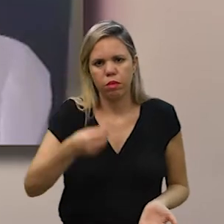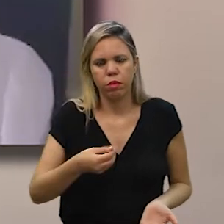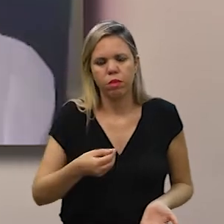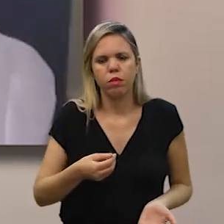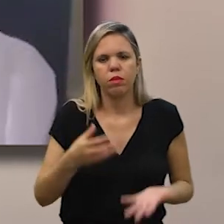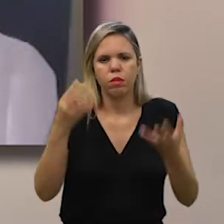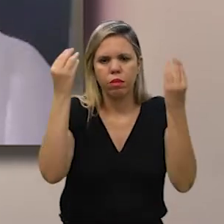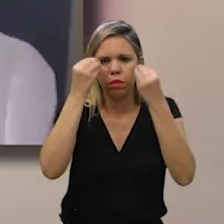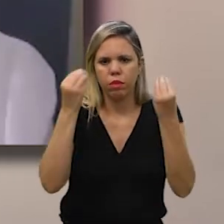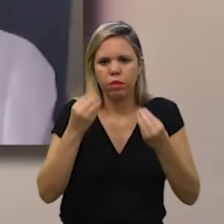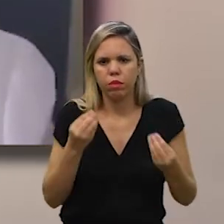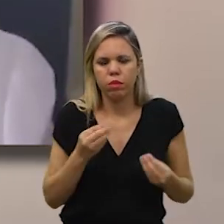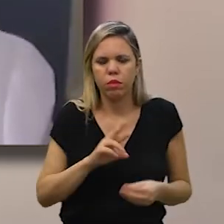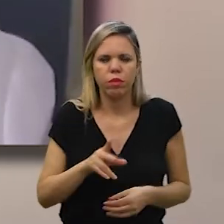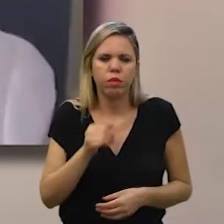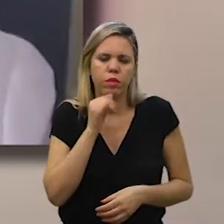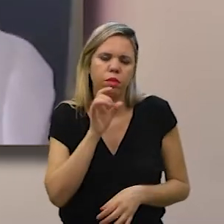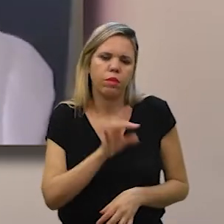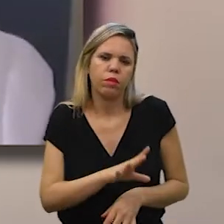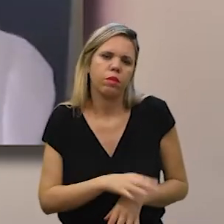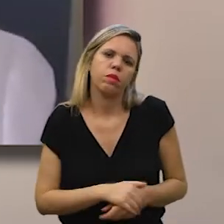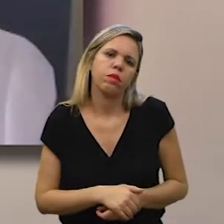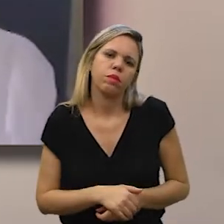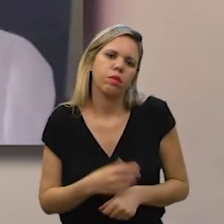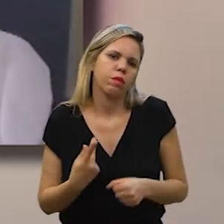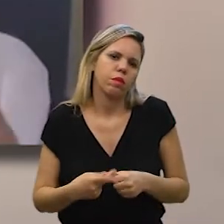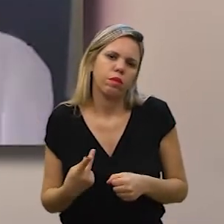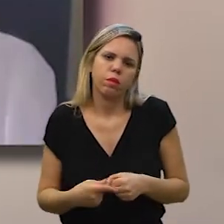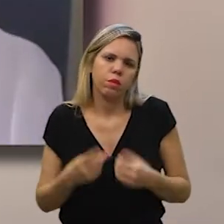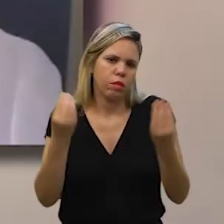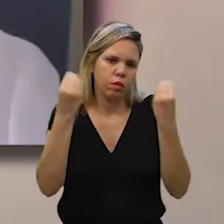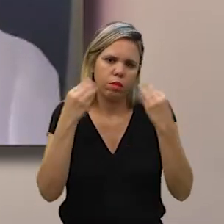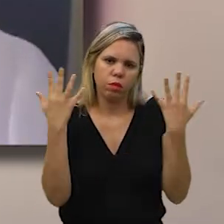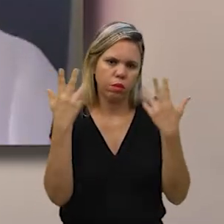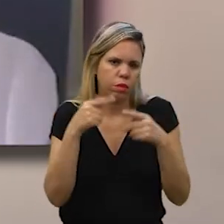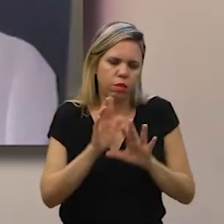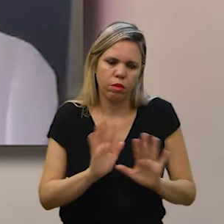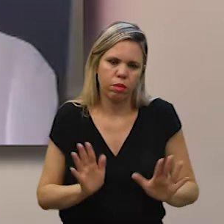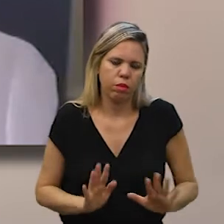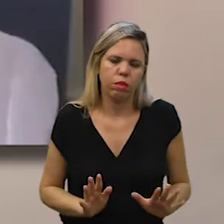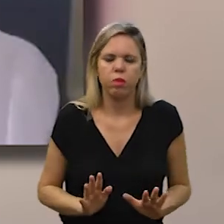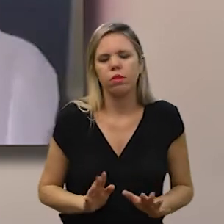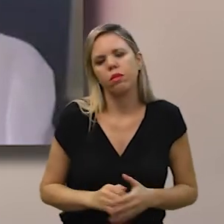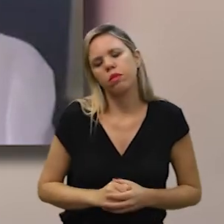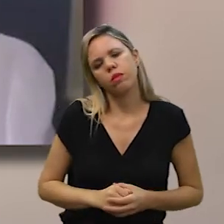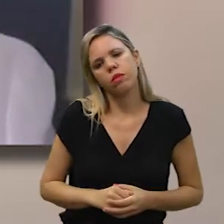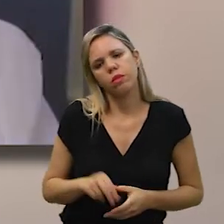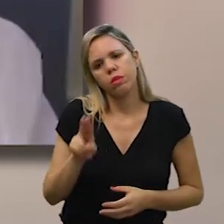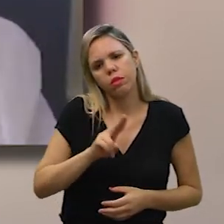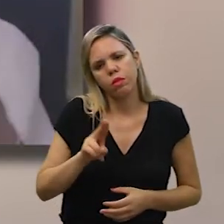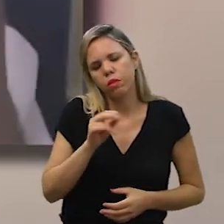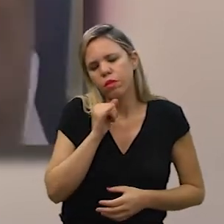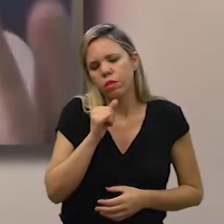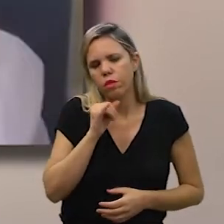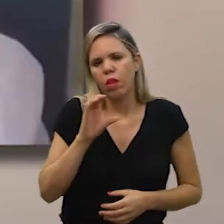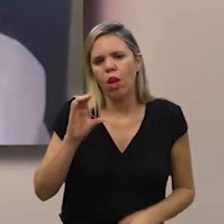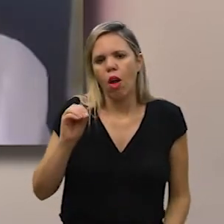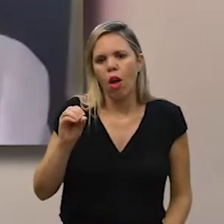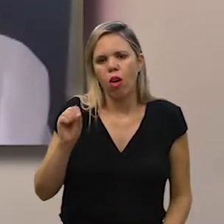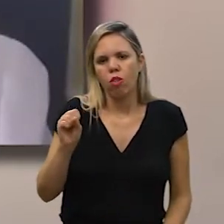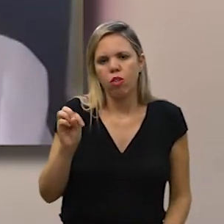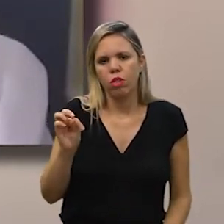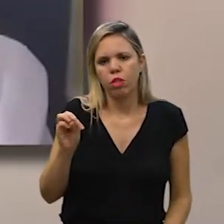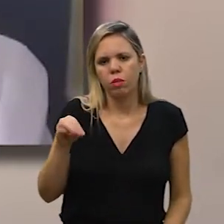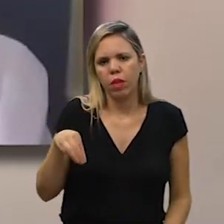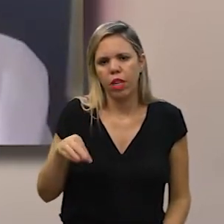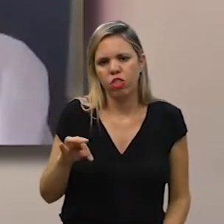entender é que cosmético não é só produtos de beleza, né? A gente usa o termo cosmético como